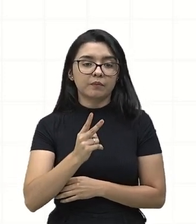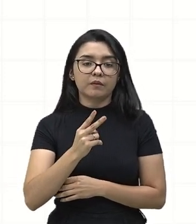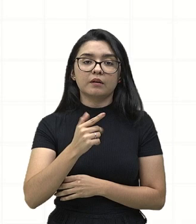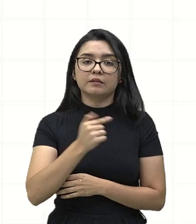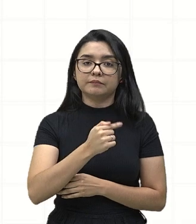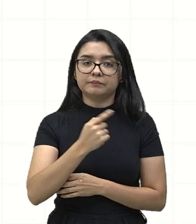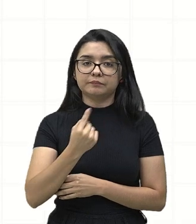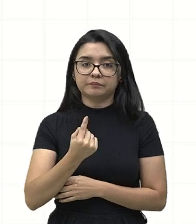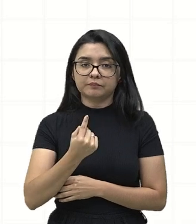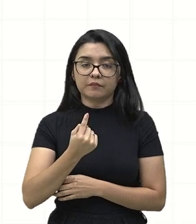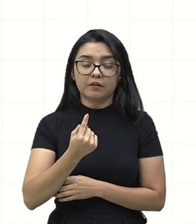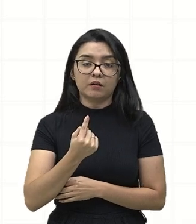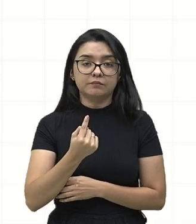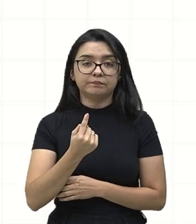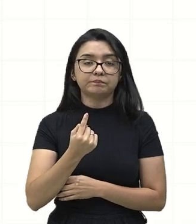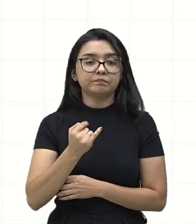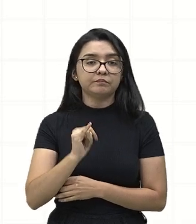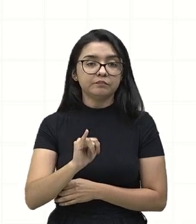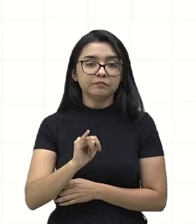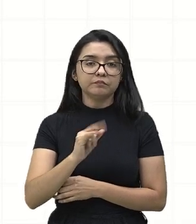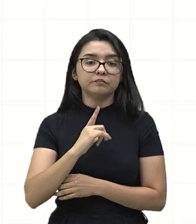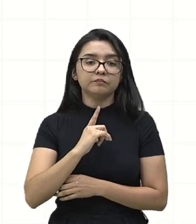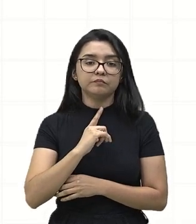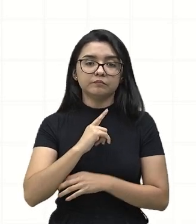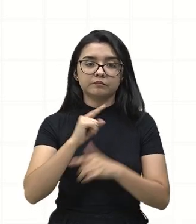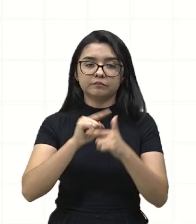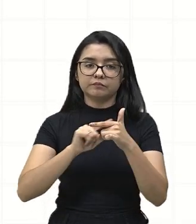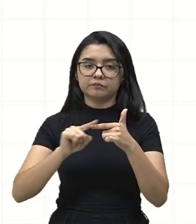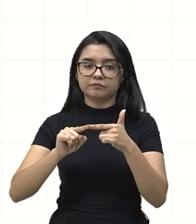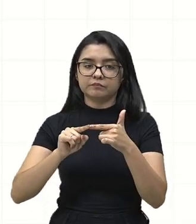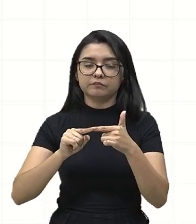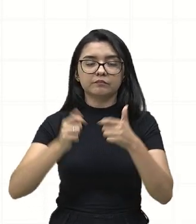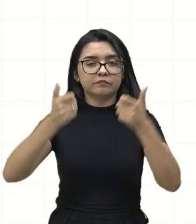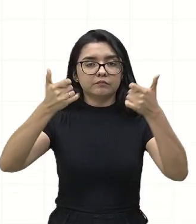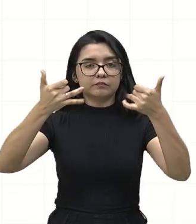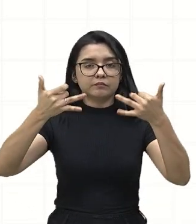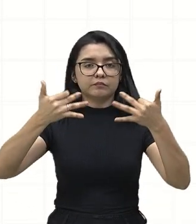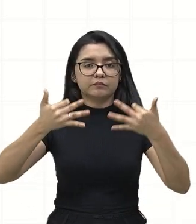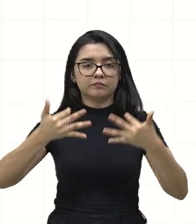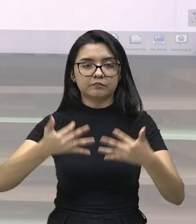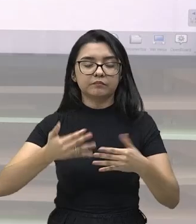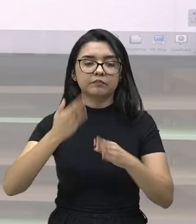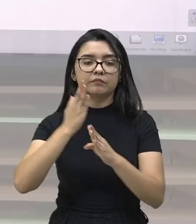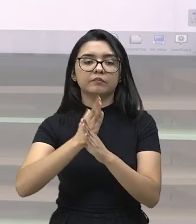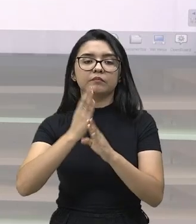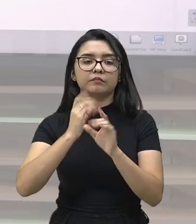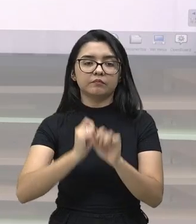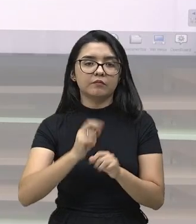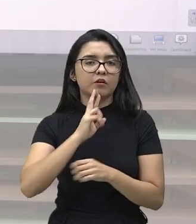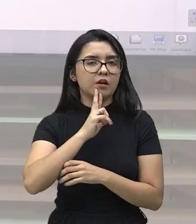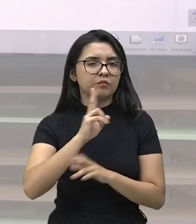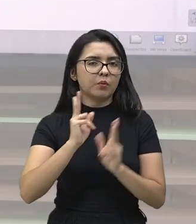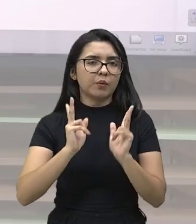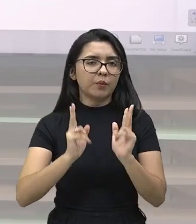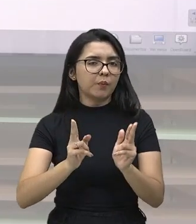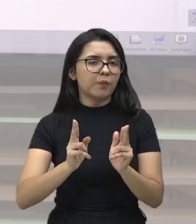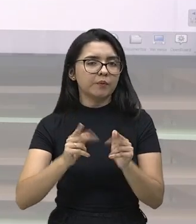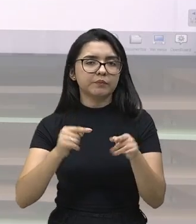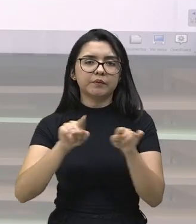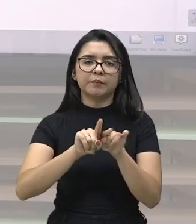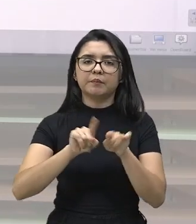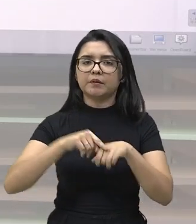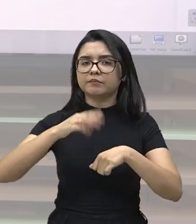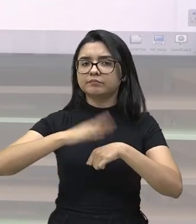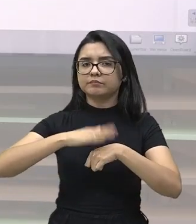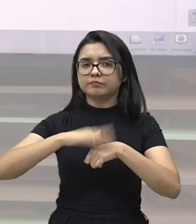71. Se a gente fosse fazer o algoritmo da divisão, a gente ia chegar no mesmo resultado. Aí você faz